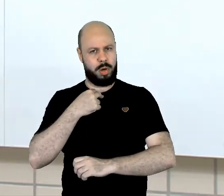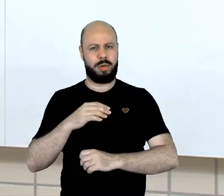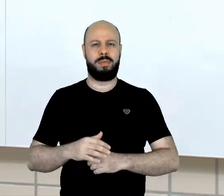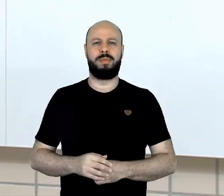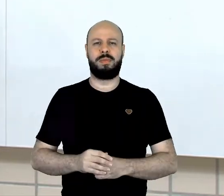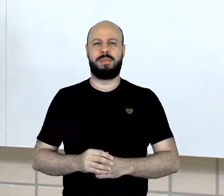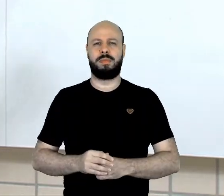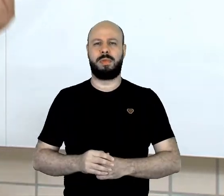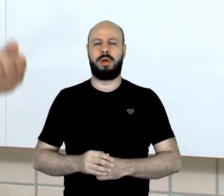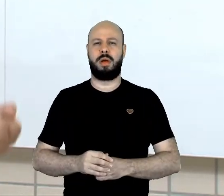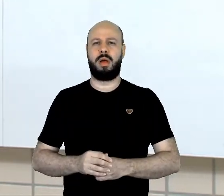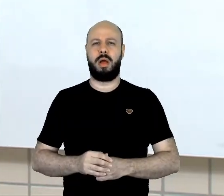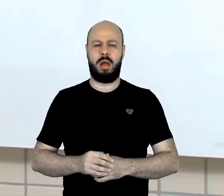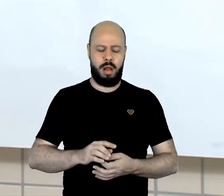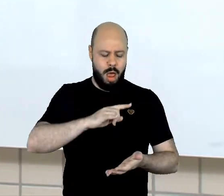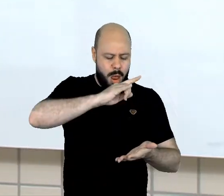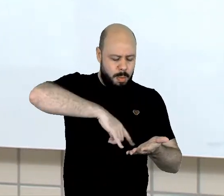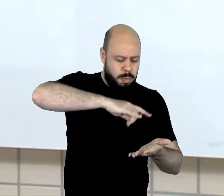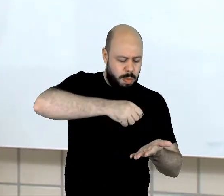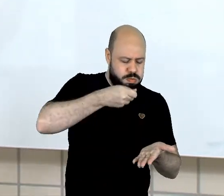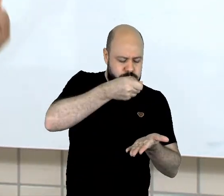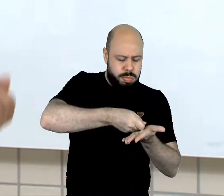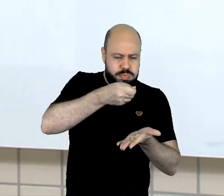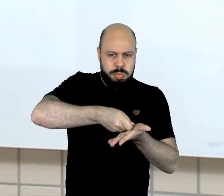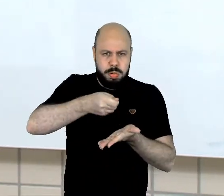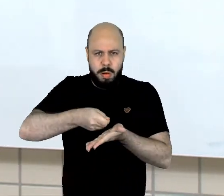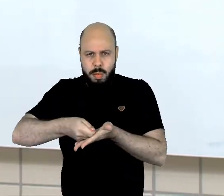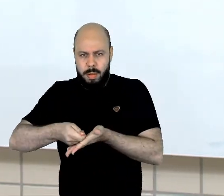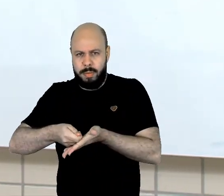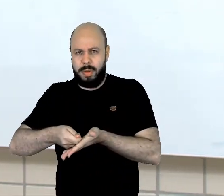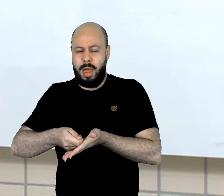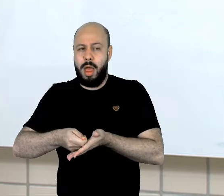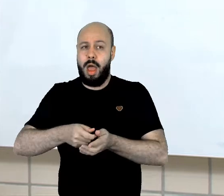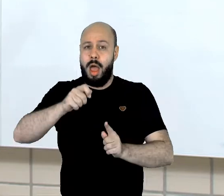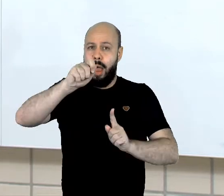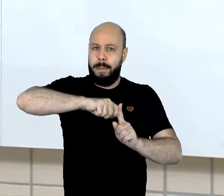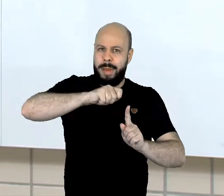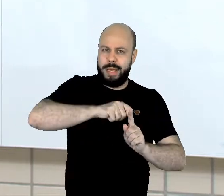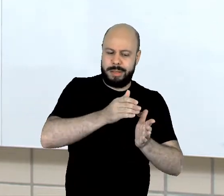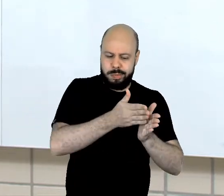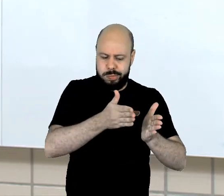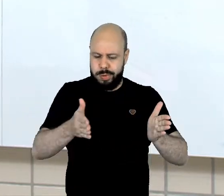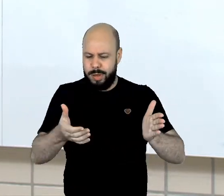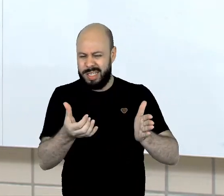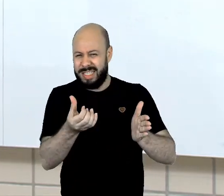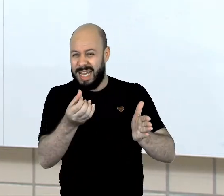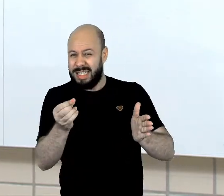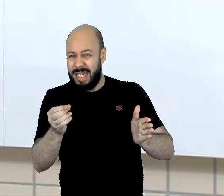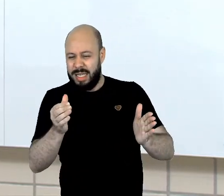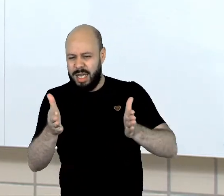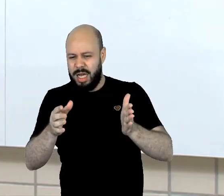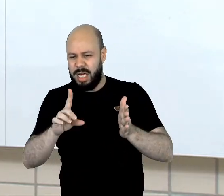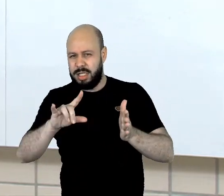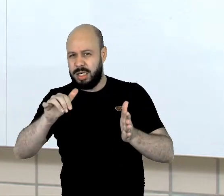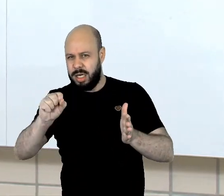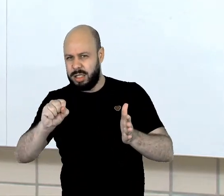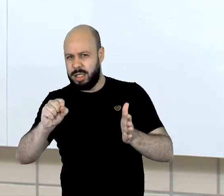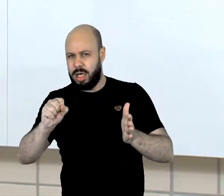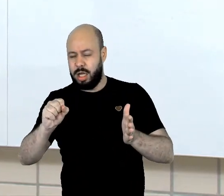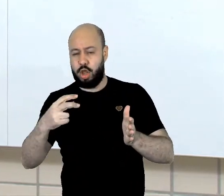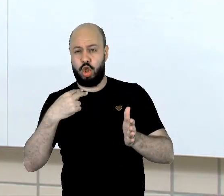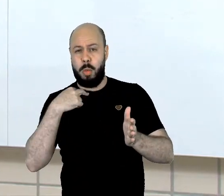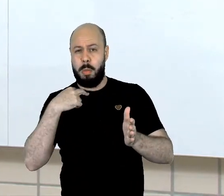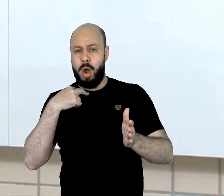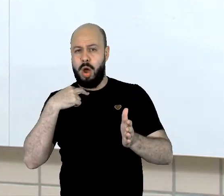Aquelas faturas, né, daqueles meses, daqueles 60 dias, não deveriam